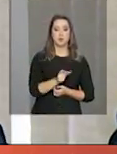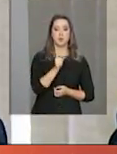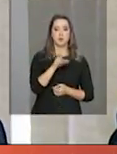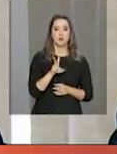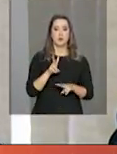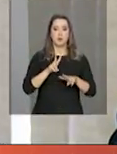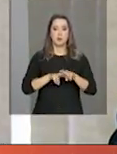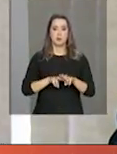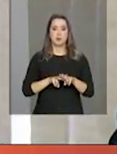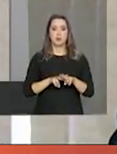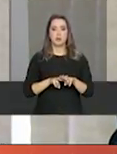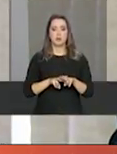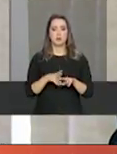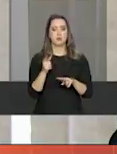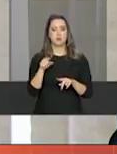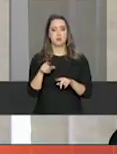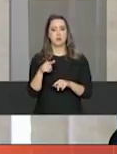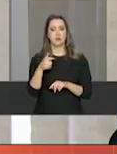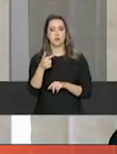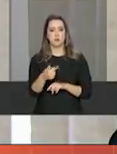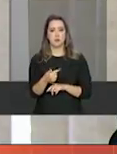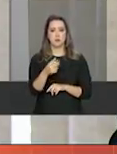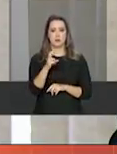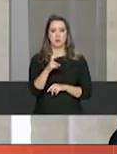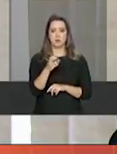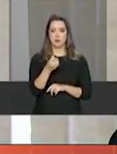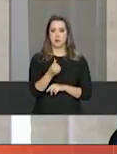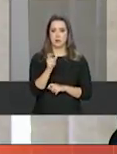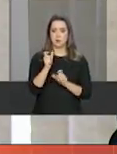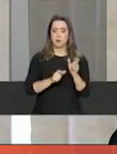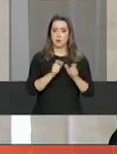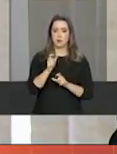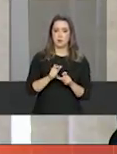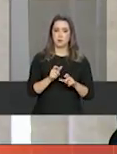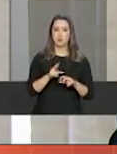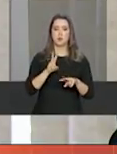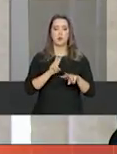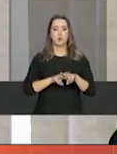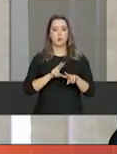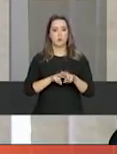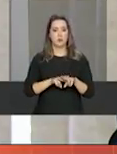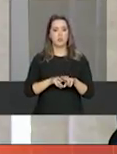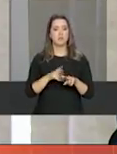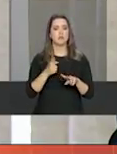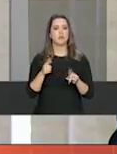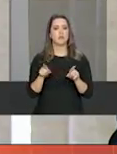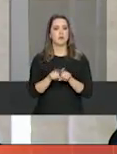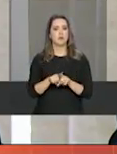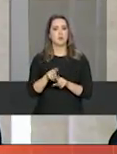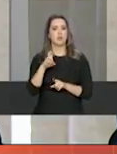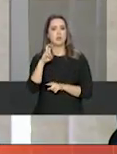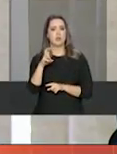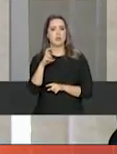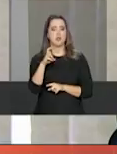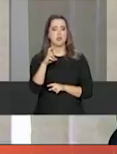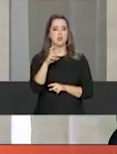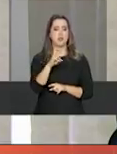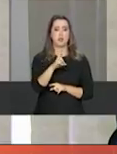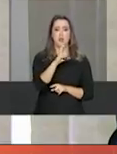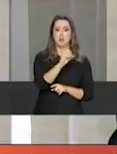flagrante, 756 pessoas com prisão cautelar, 550 armas